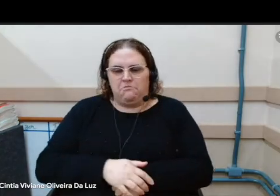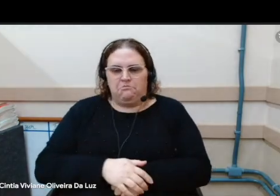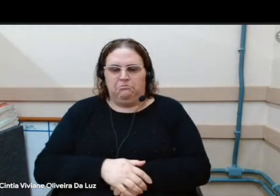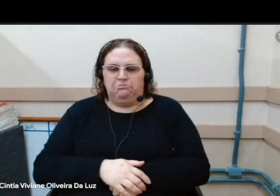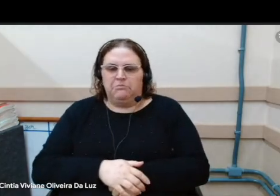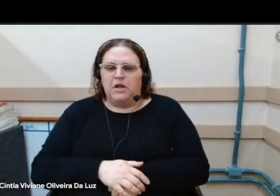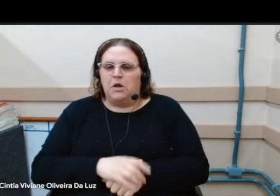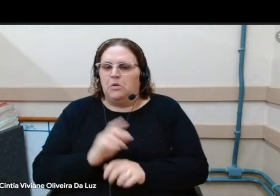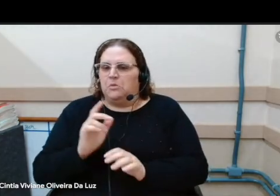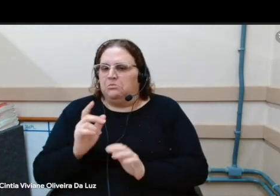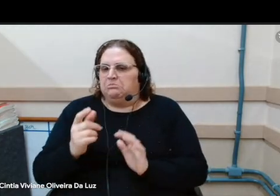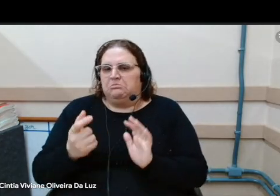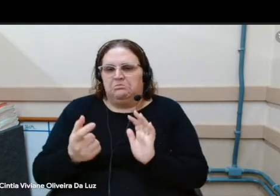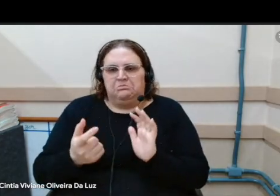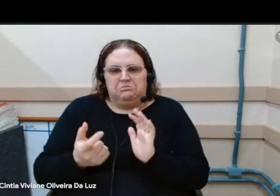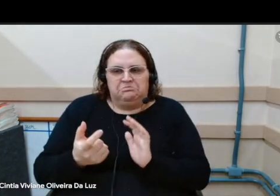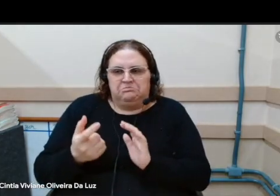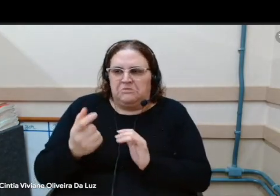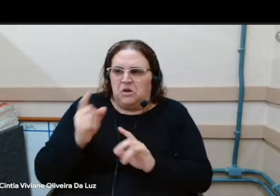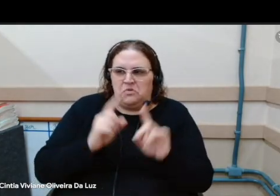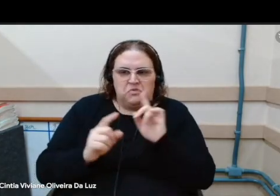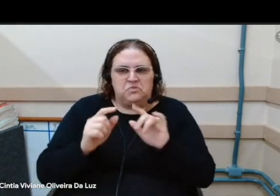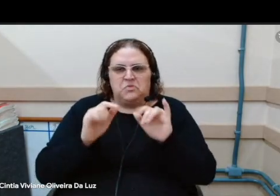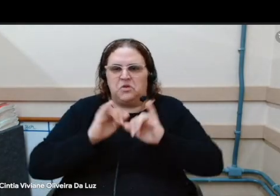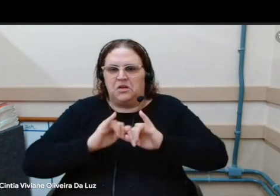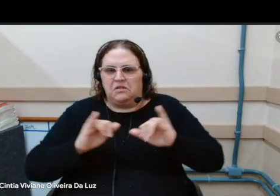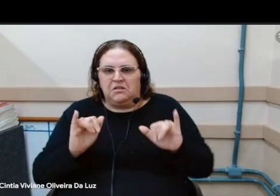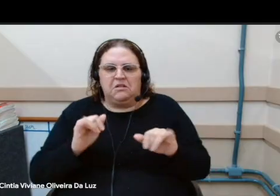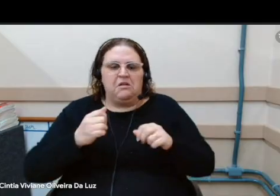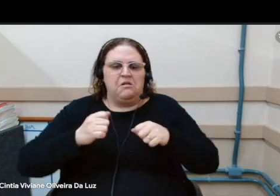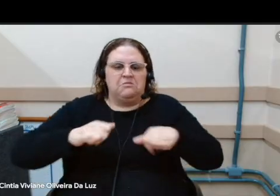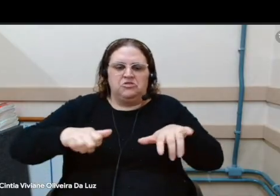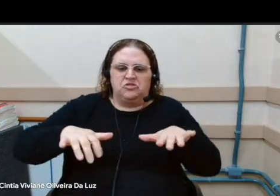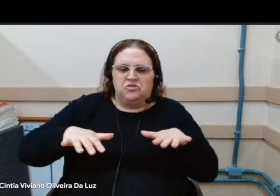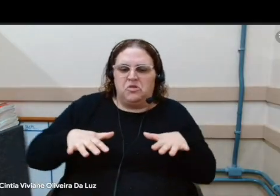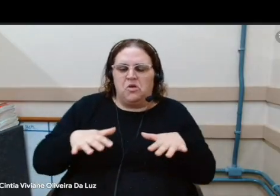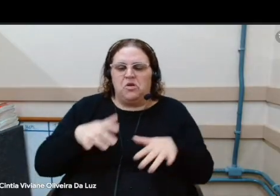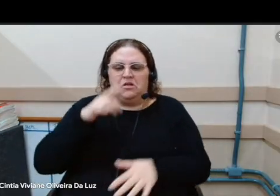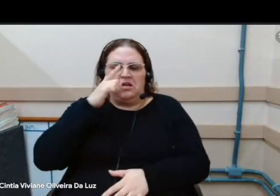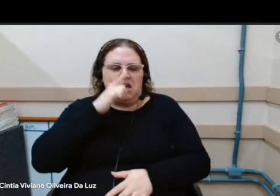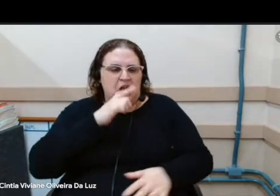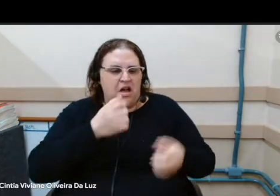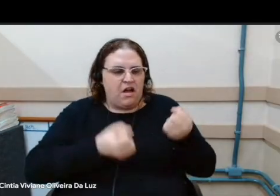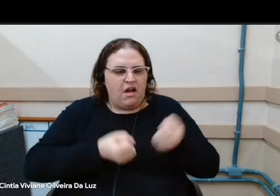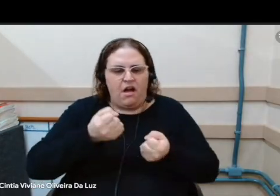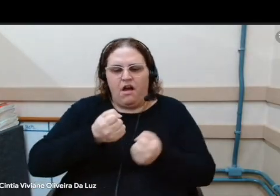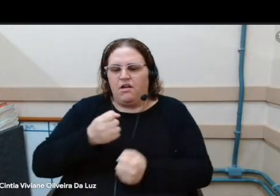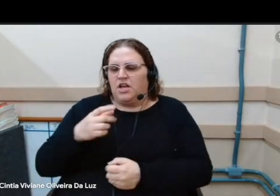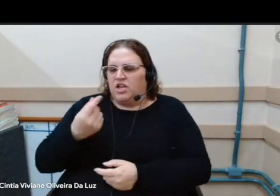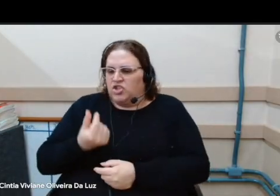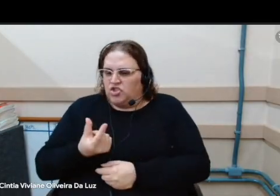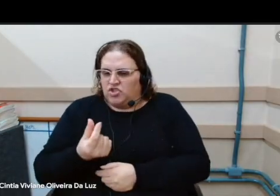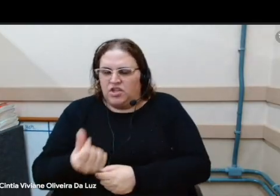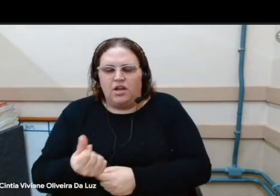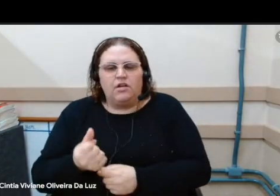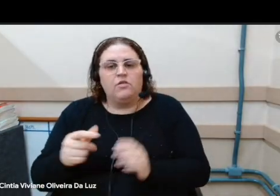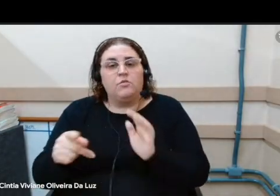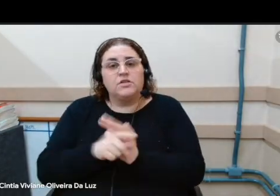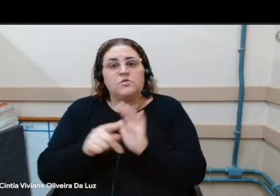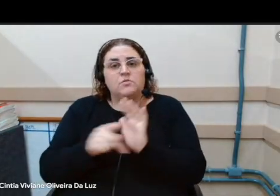auditório e ganha carro e ganha 1 milhão eh mas também o próprio esse comercial que a gente viu no início né do